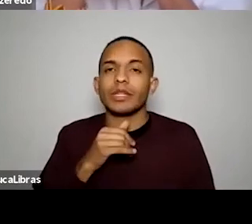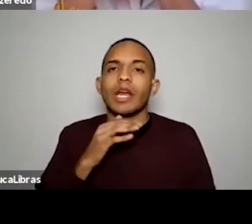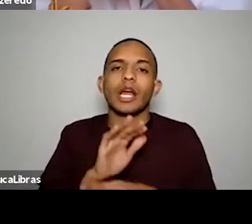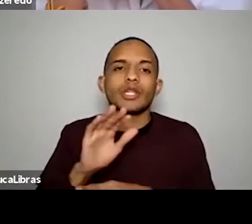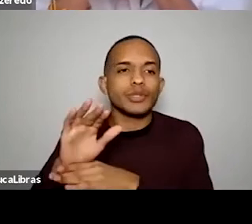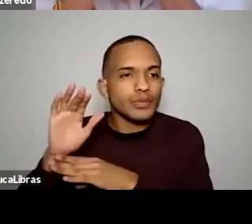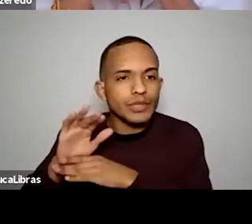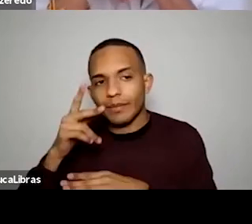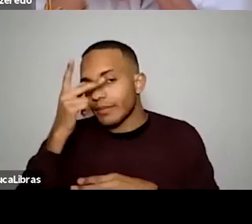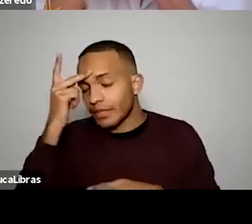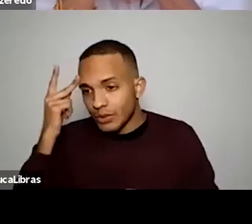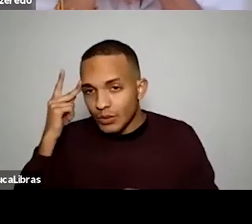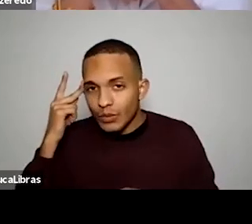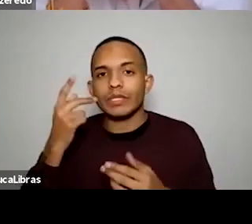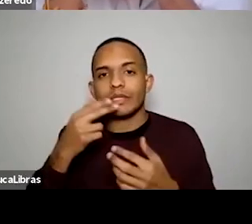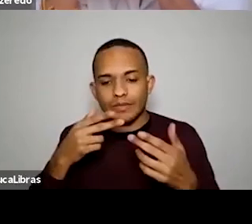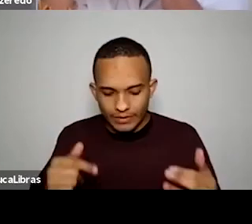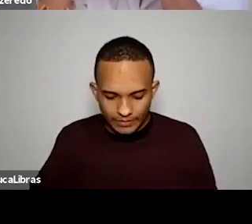a pescar. Então,